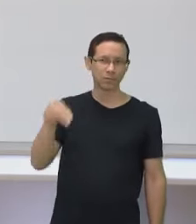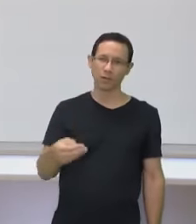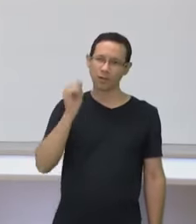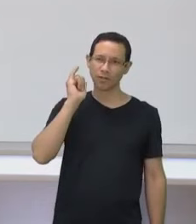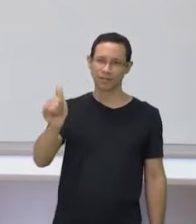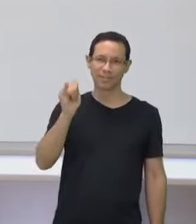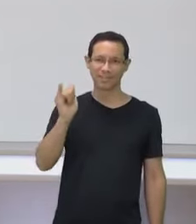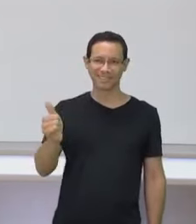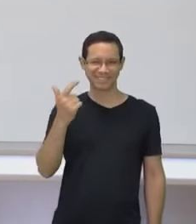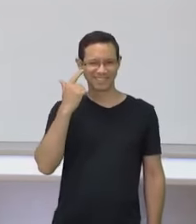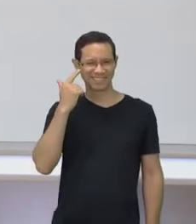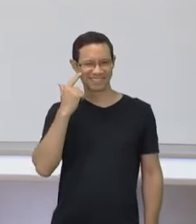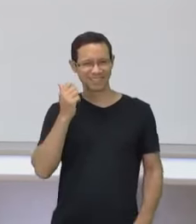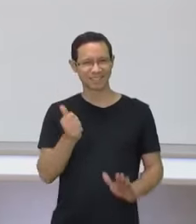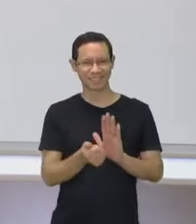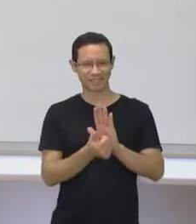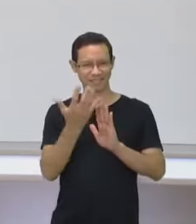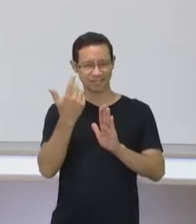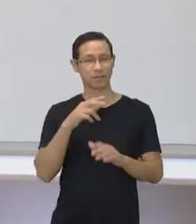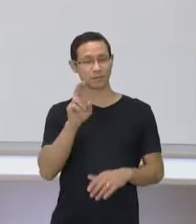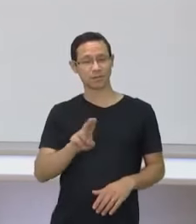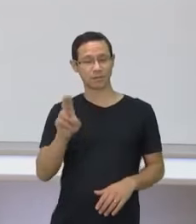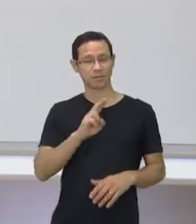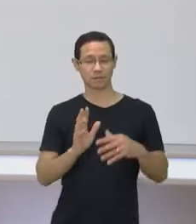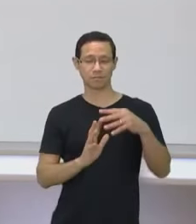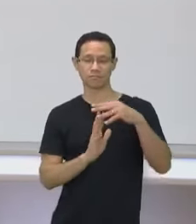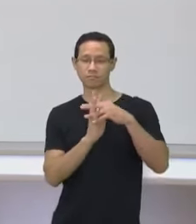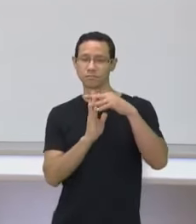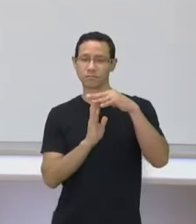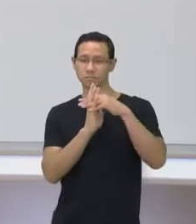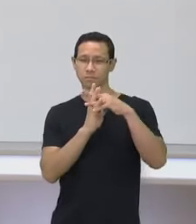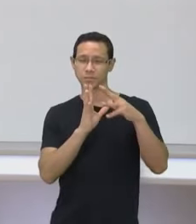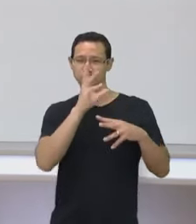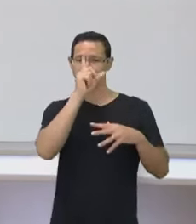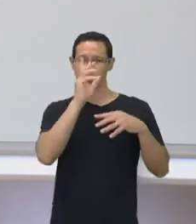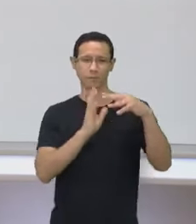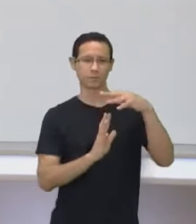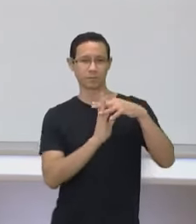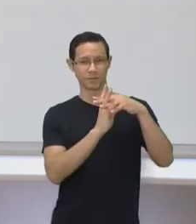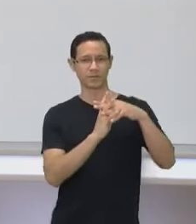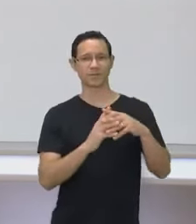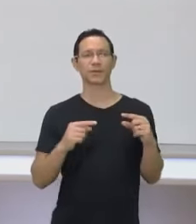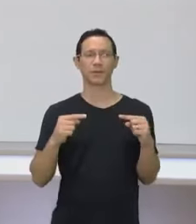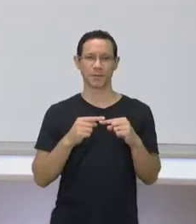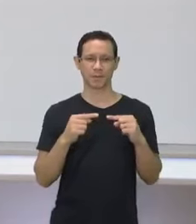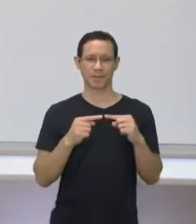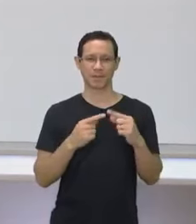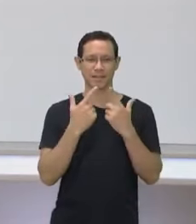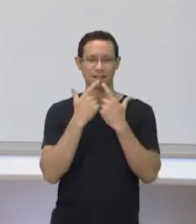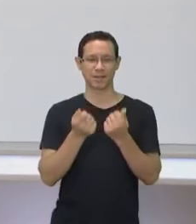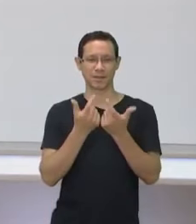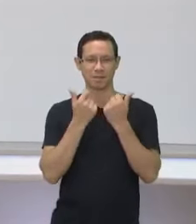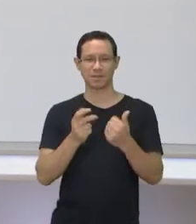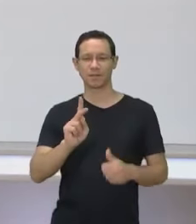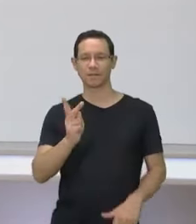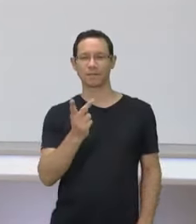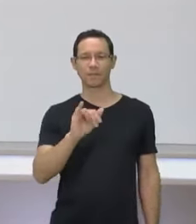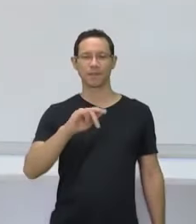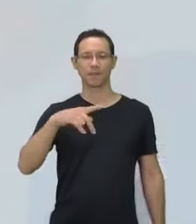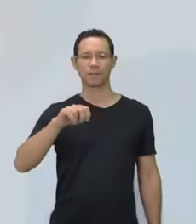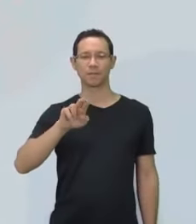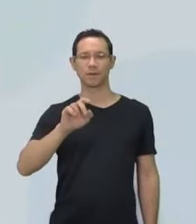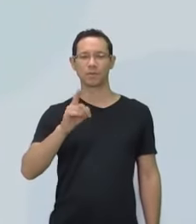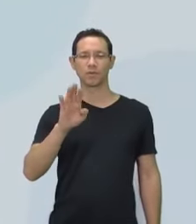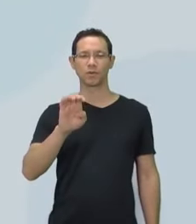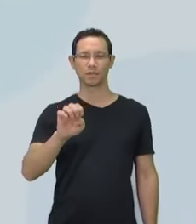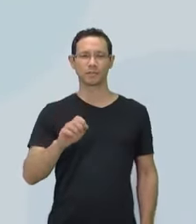Então, essa expressão, elas são usadas para indicar exagero, né? Elas estão ligadas à figura de linguagem hipérbole. Tá aí, ó.